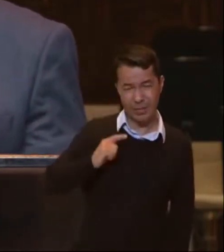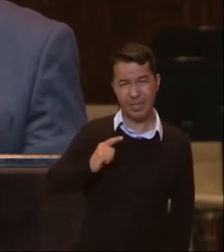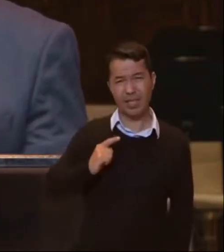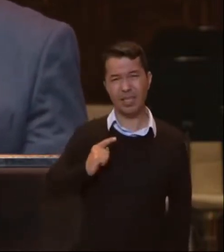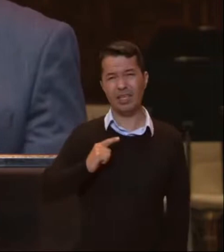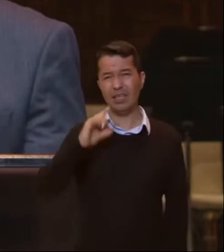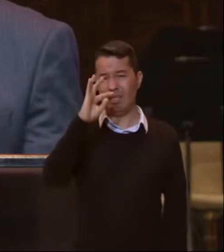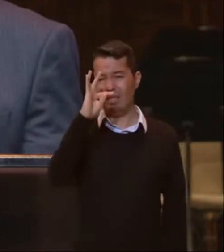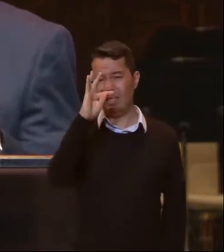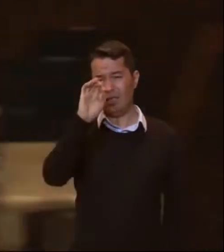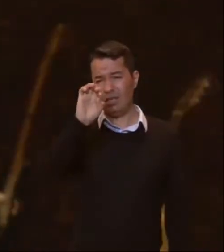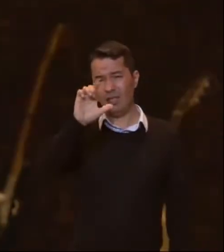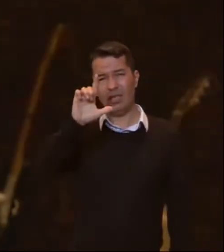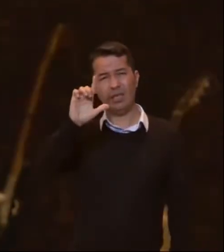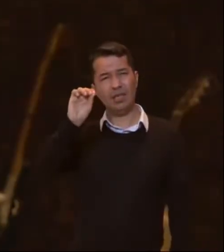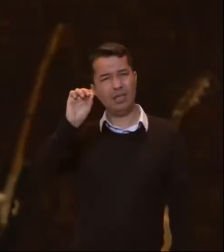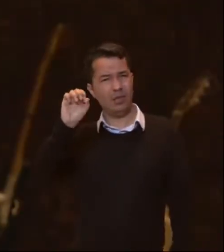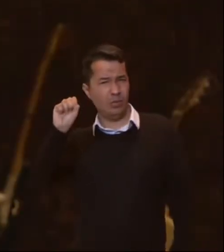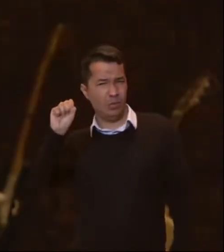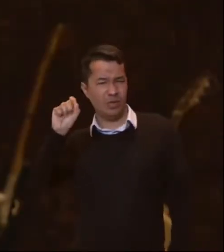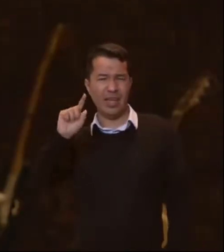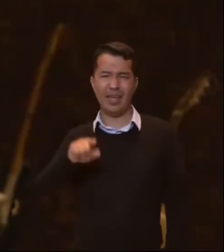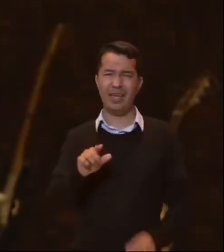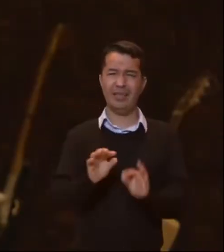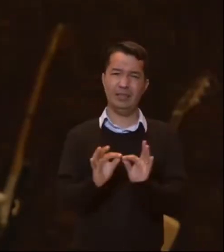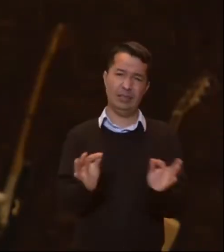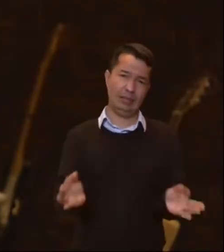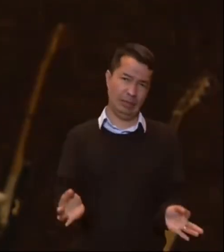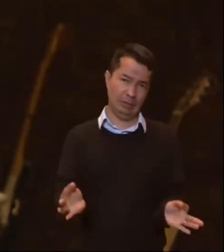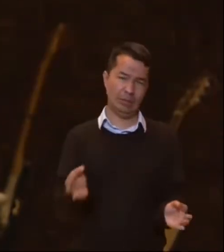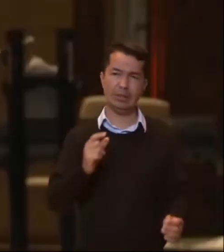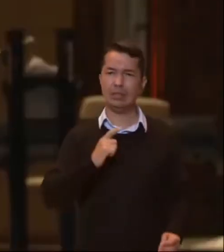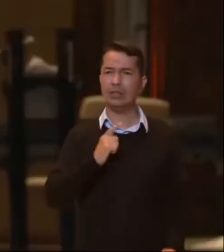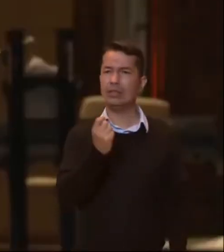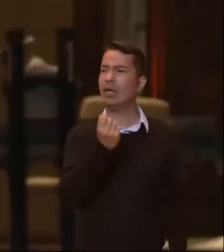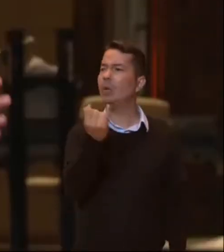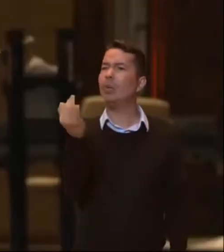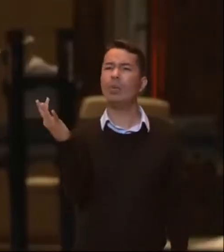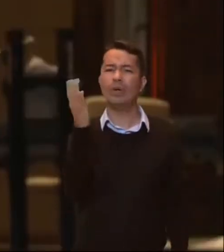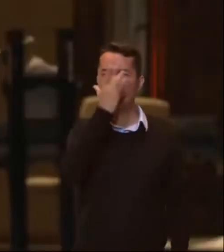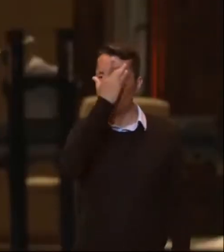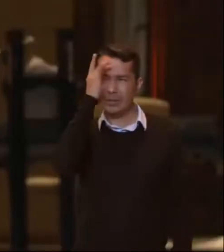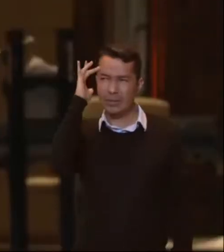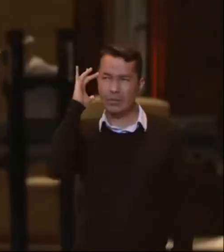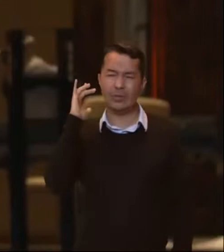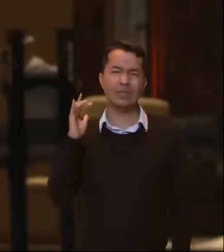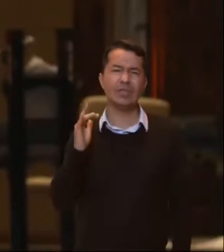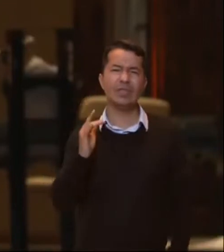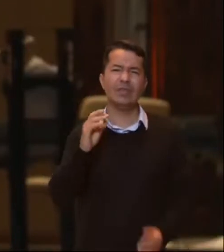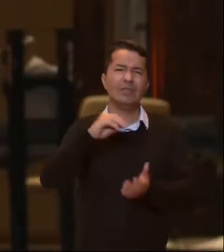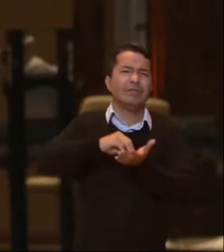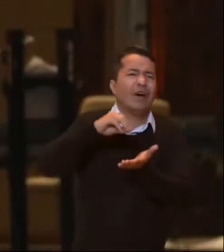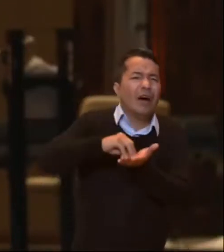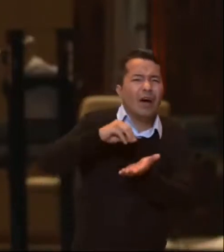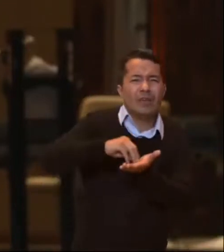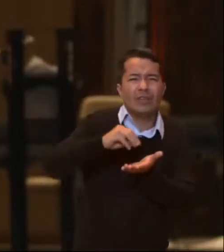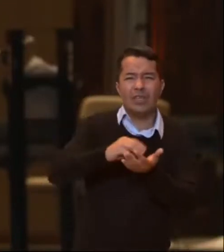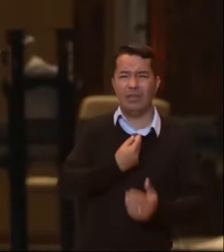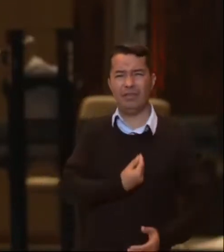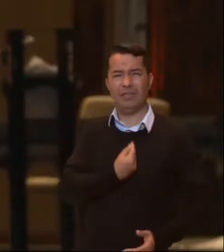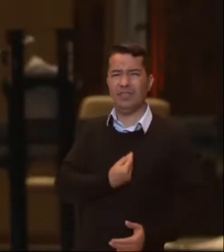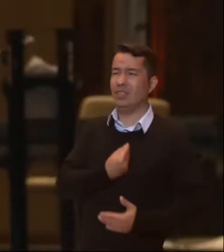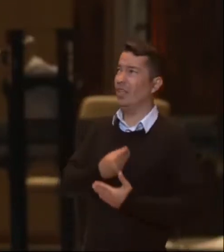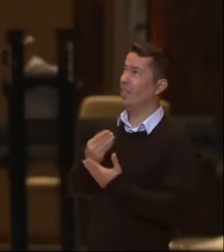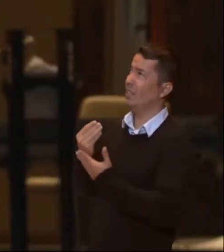simples. Muita gente não pode dar a vida inteira para a obra missionária,